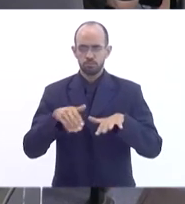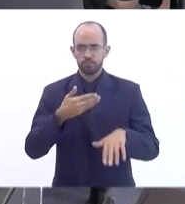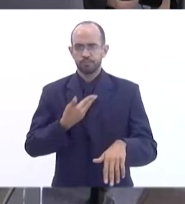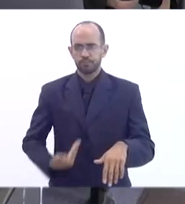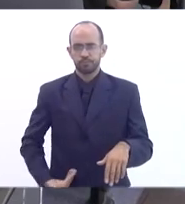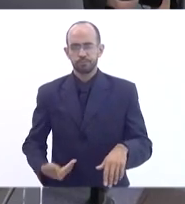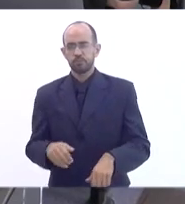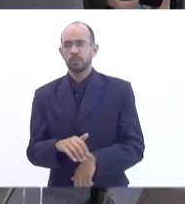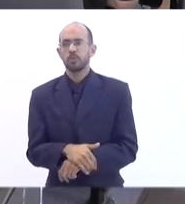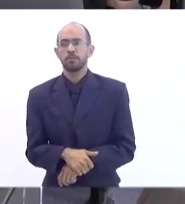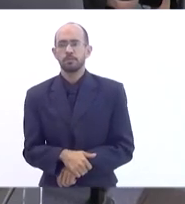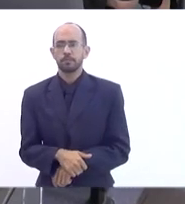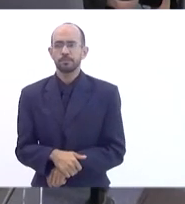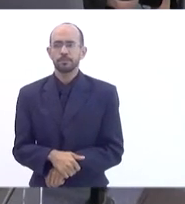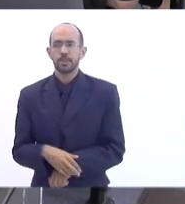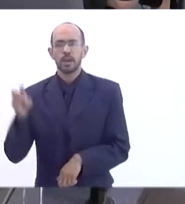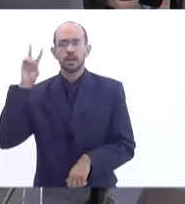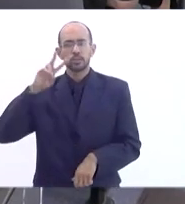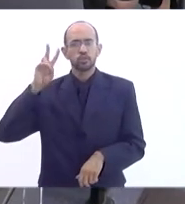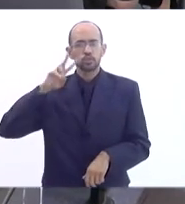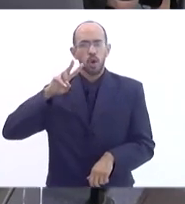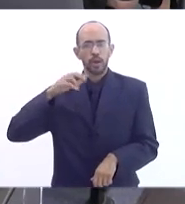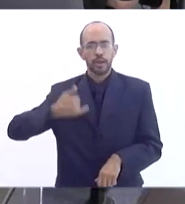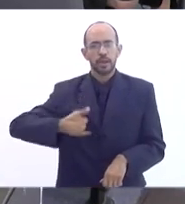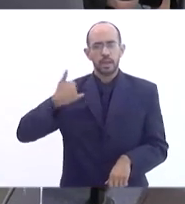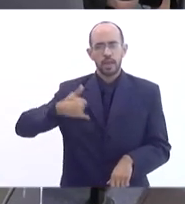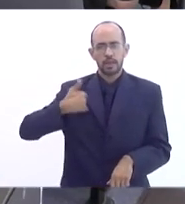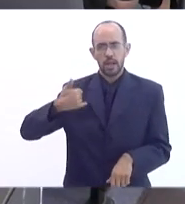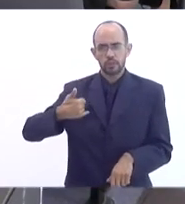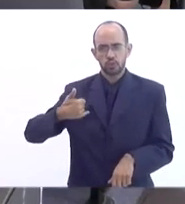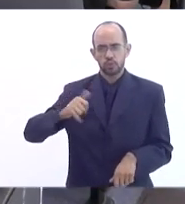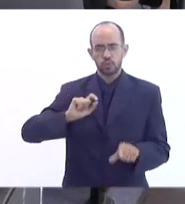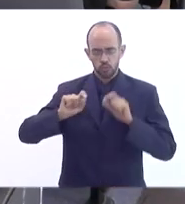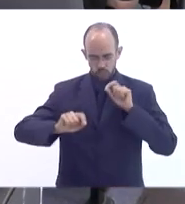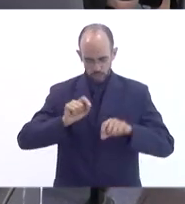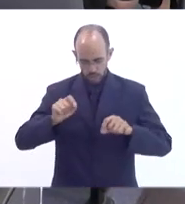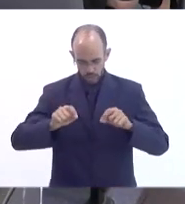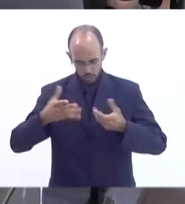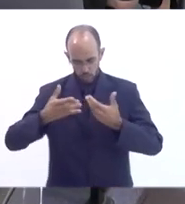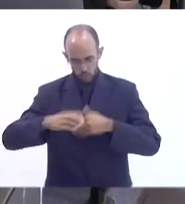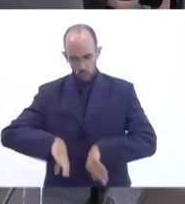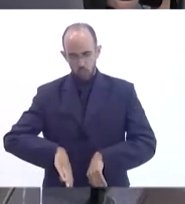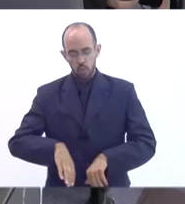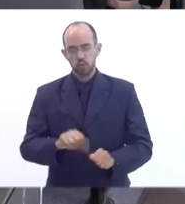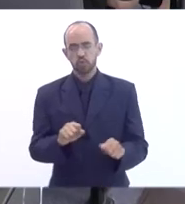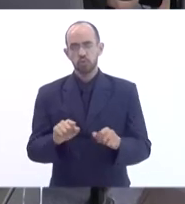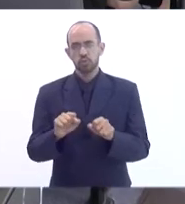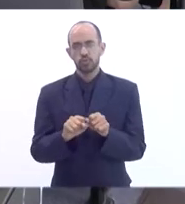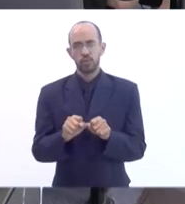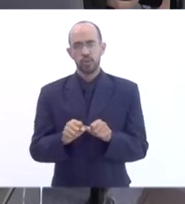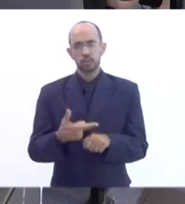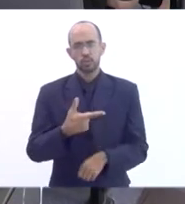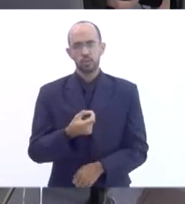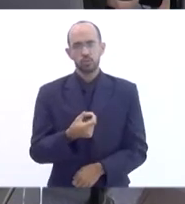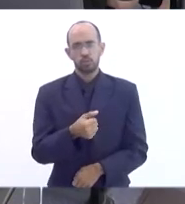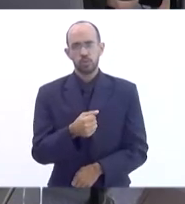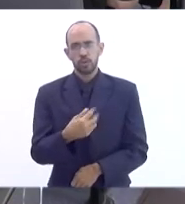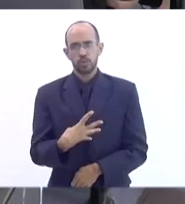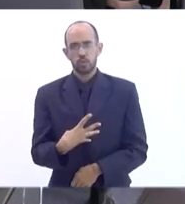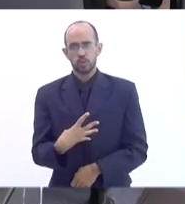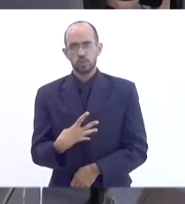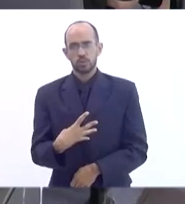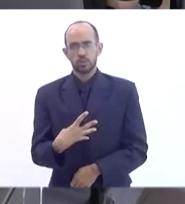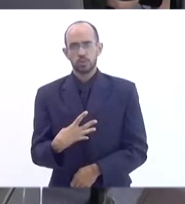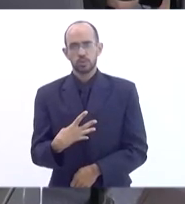questões de história e da idade Esse concurso ele tinha sido lançado anteriormente a 2014